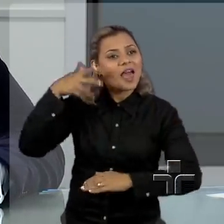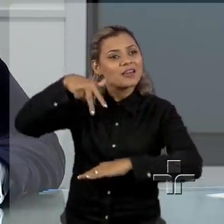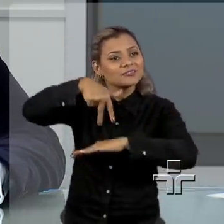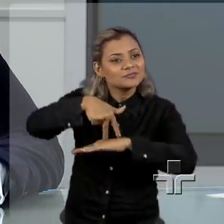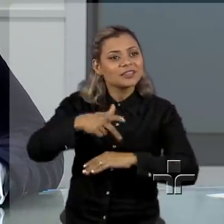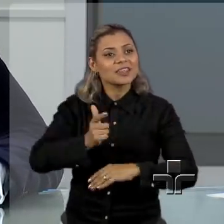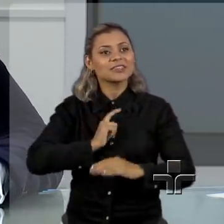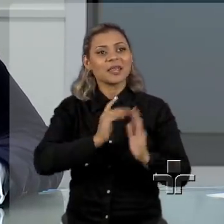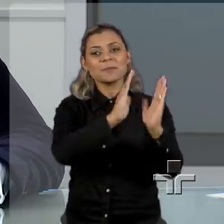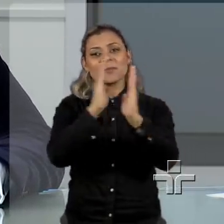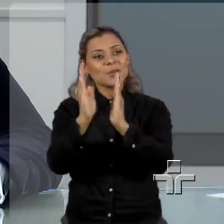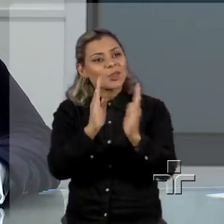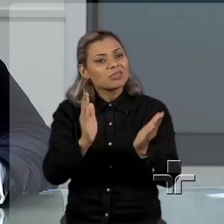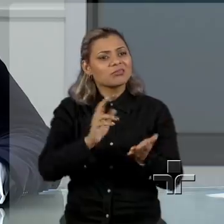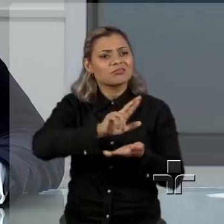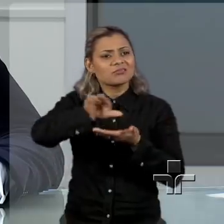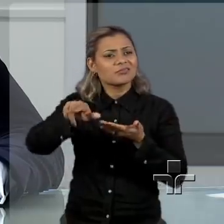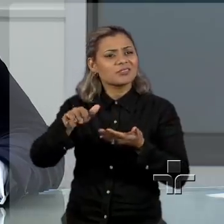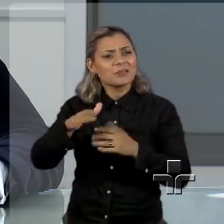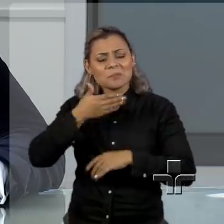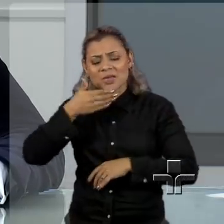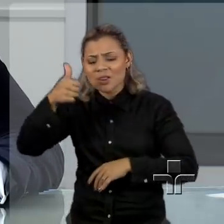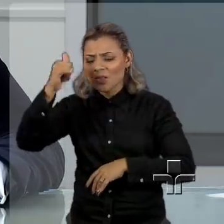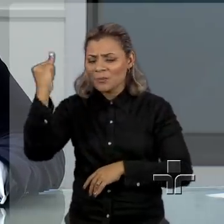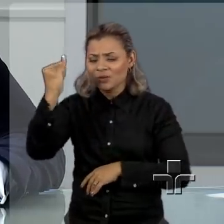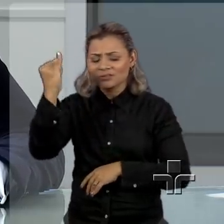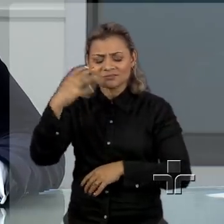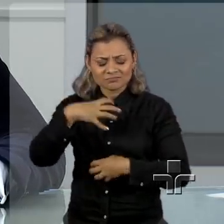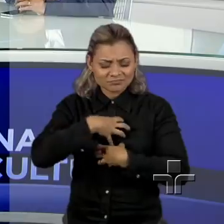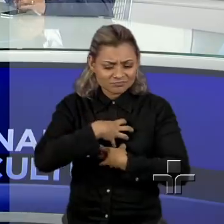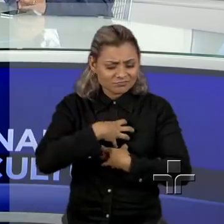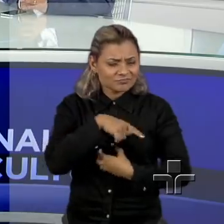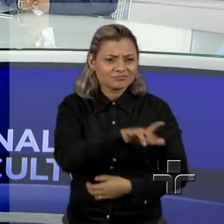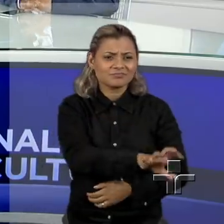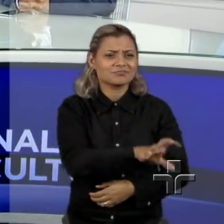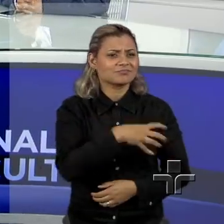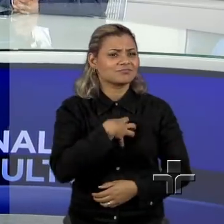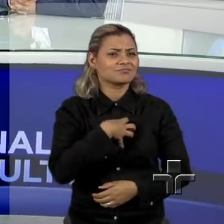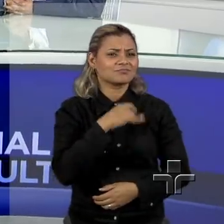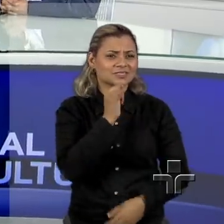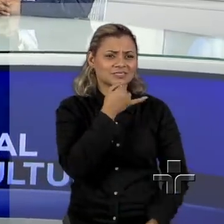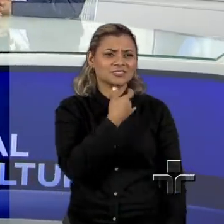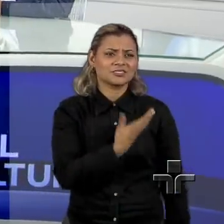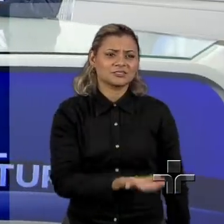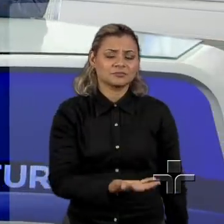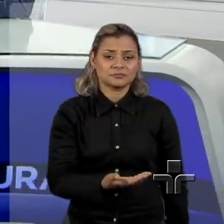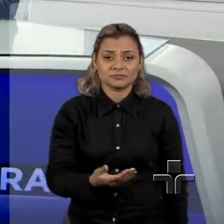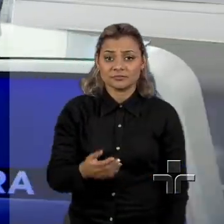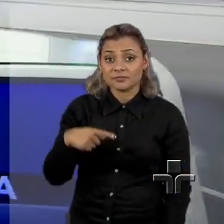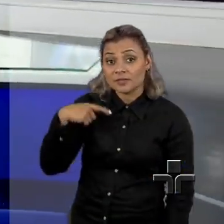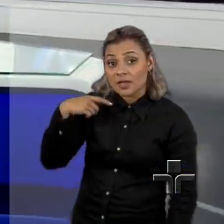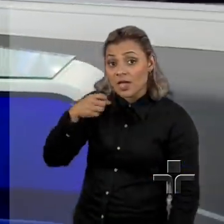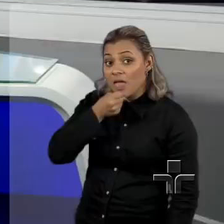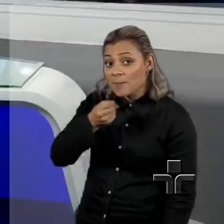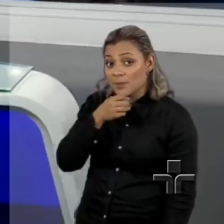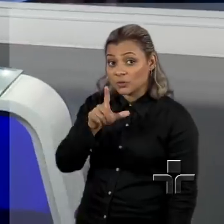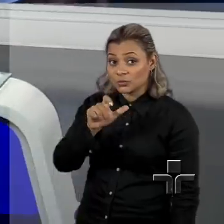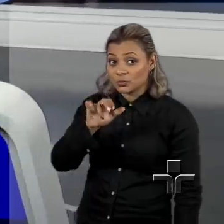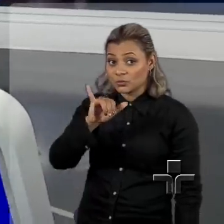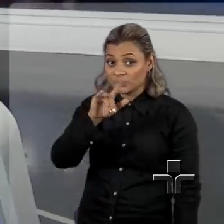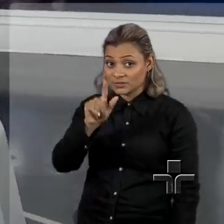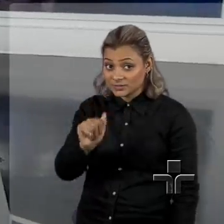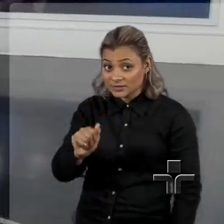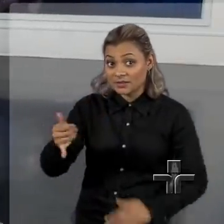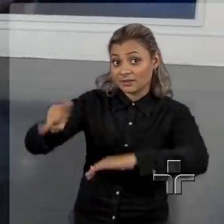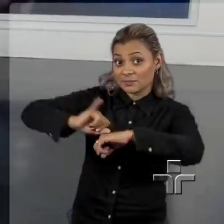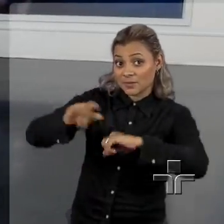é animador e, ao mesmo tempo, é melancólico. A repórter Luísa Moraes está na região central de São Paulo